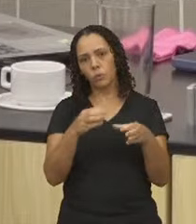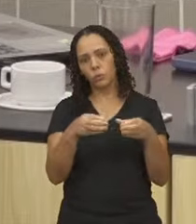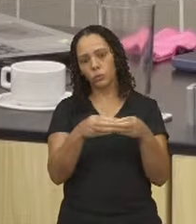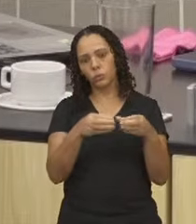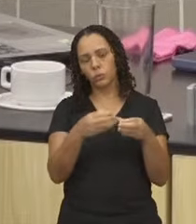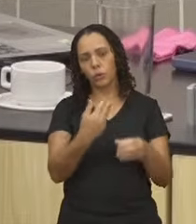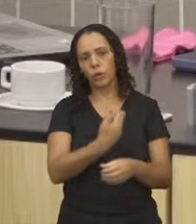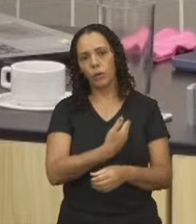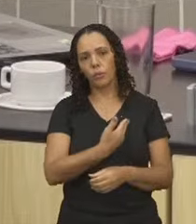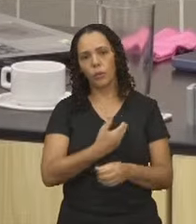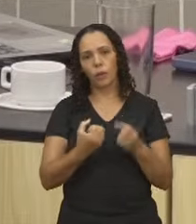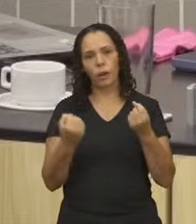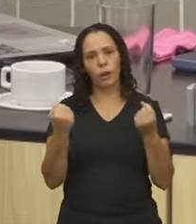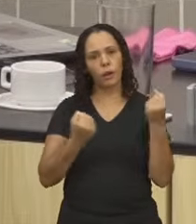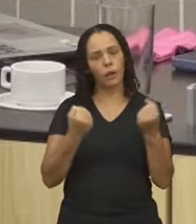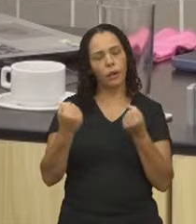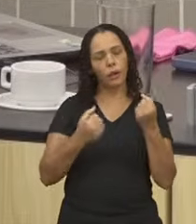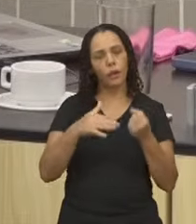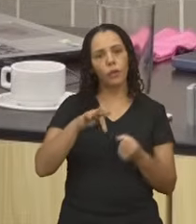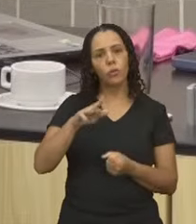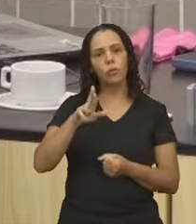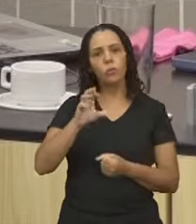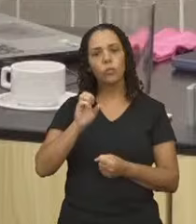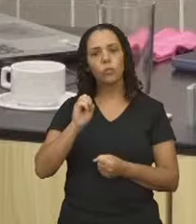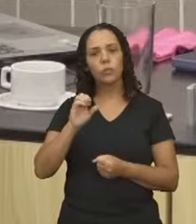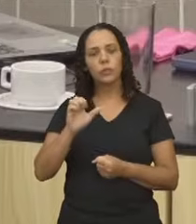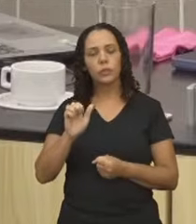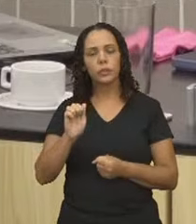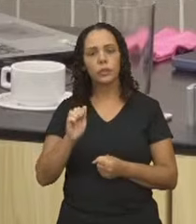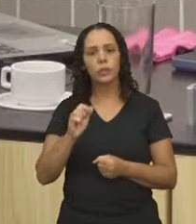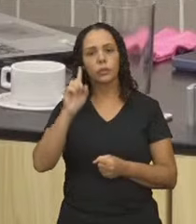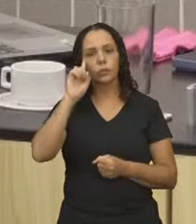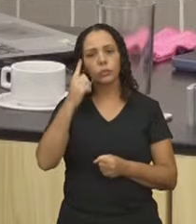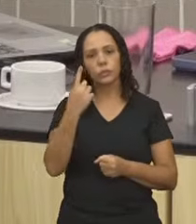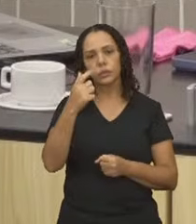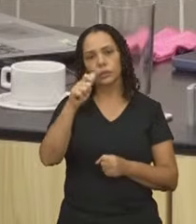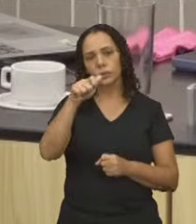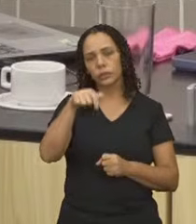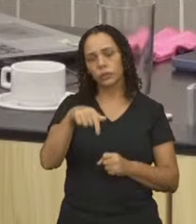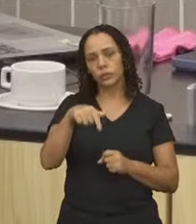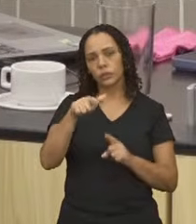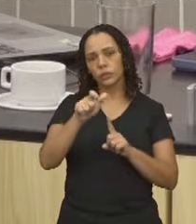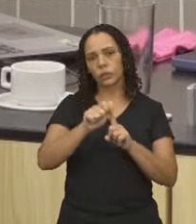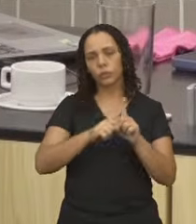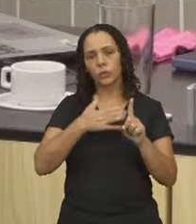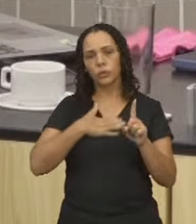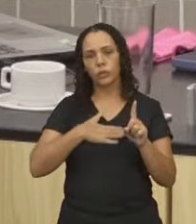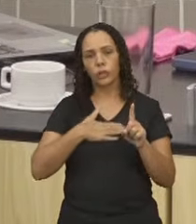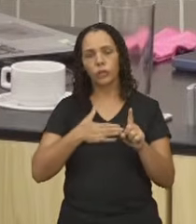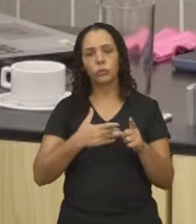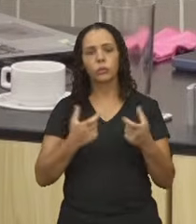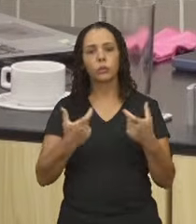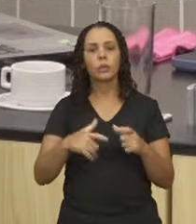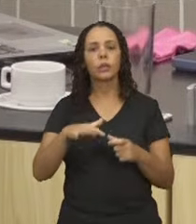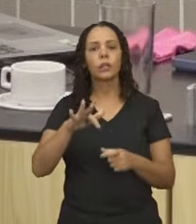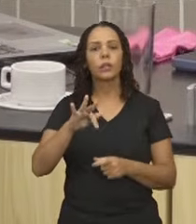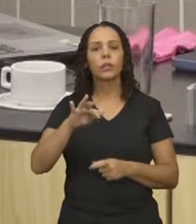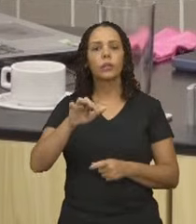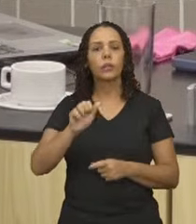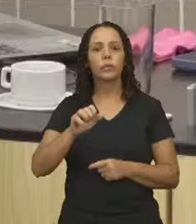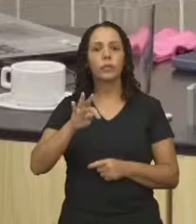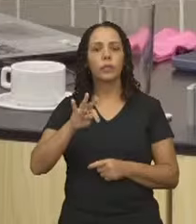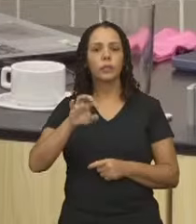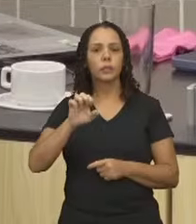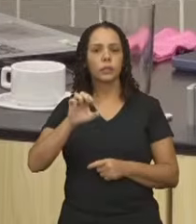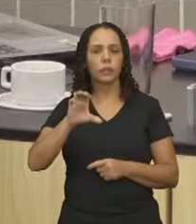Fusca, ocorrido em 17 de agosto da corrente na FATEC de Jacareí. Participaram